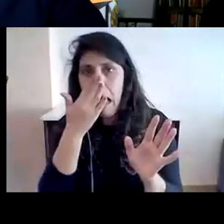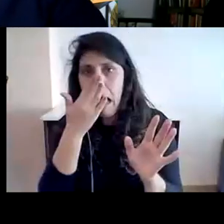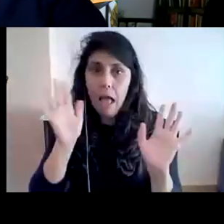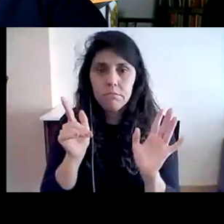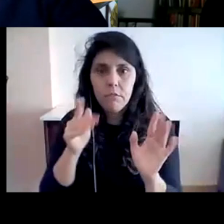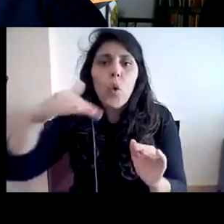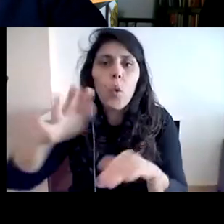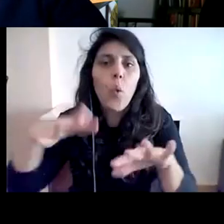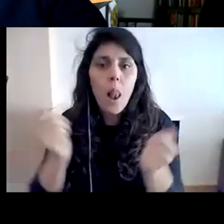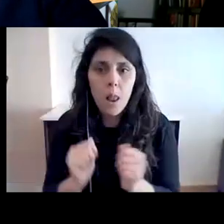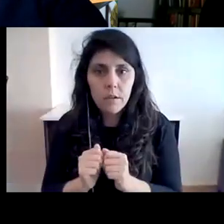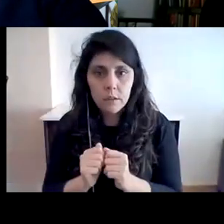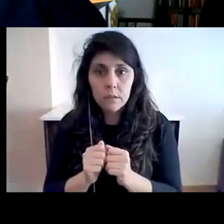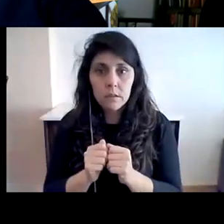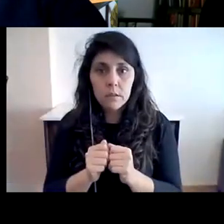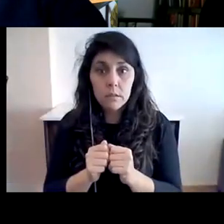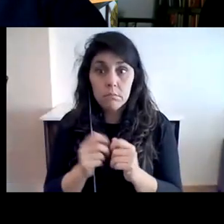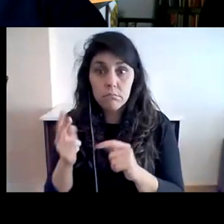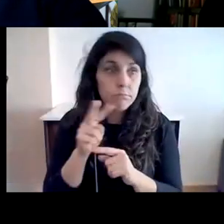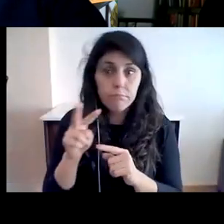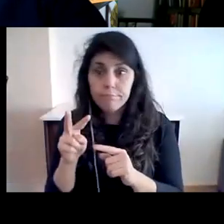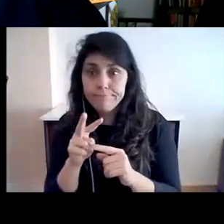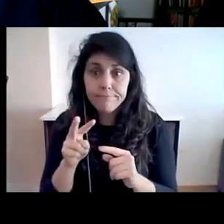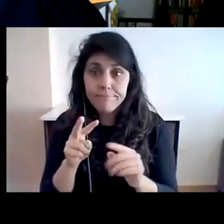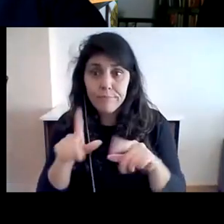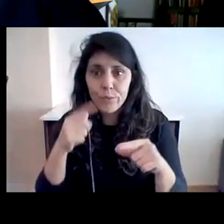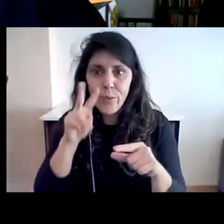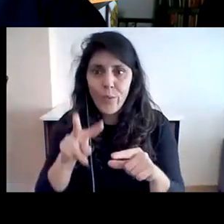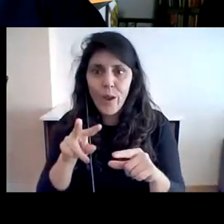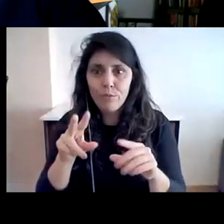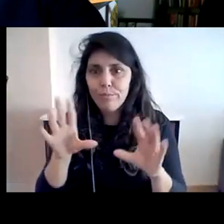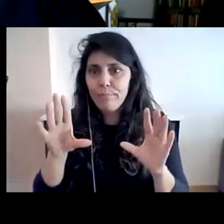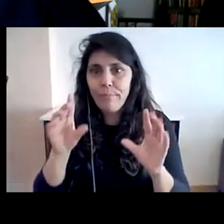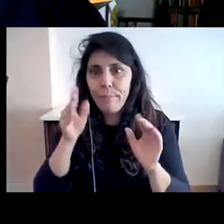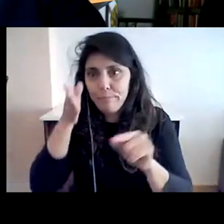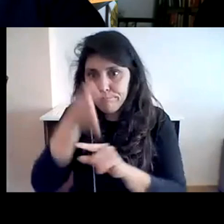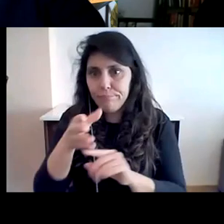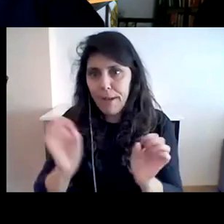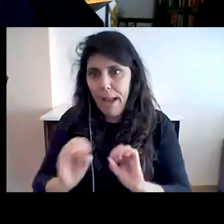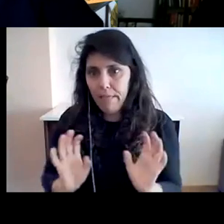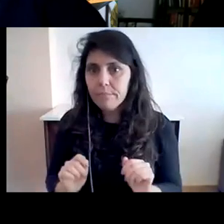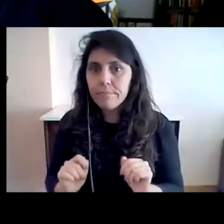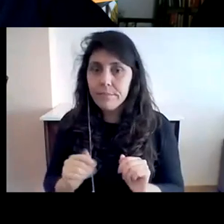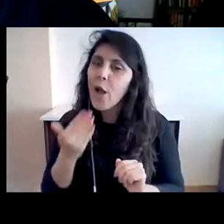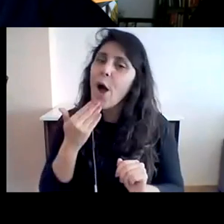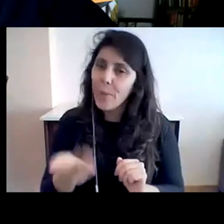Então, nós estamos olhamos para um lado, como olhamos para o outro, e acabamos por não olhar, acho que para lado nenhum, quase. É isso. Obrigada,